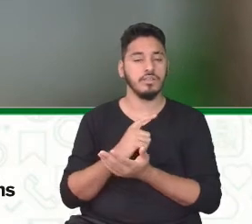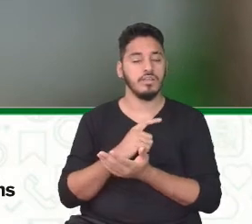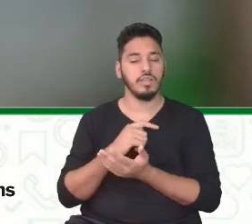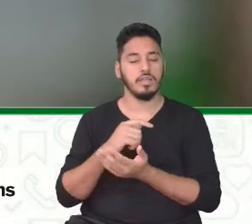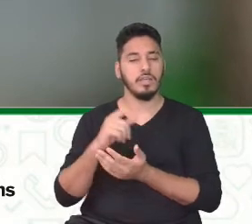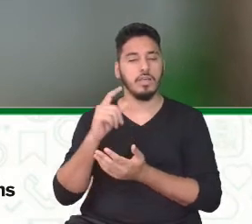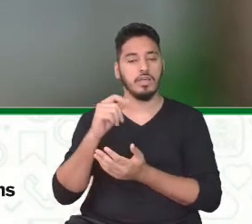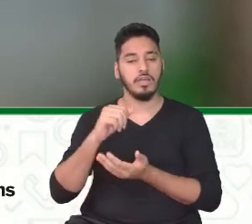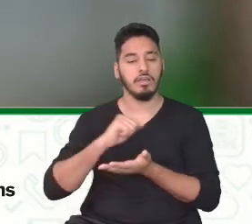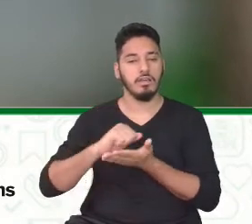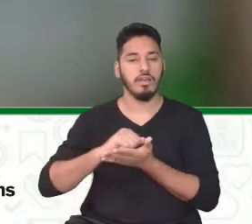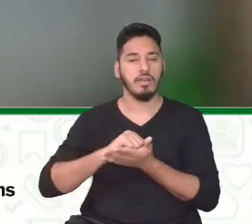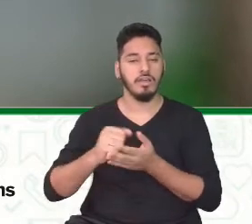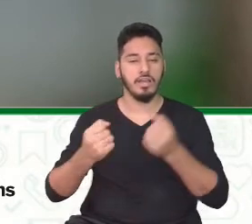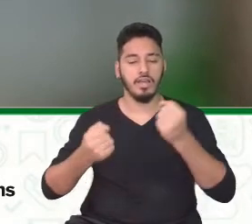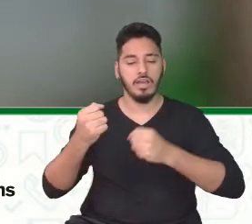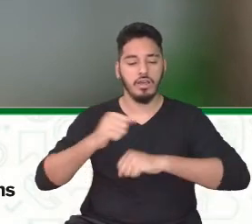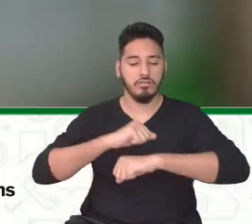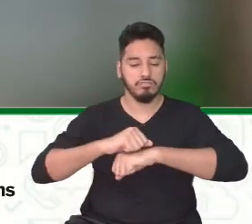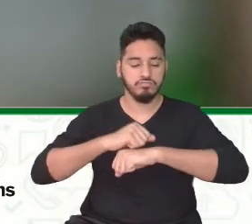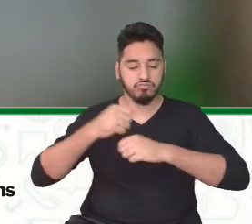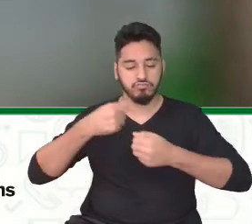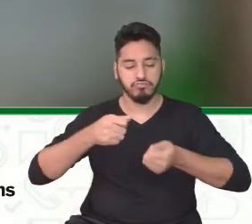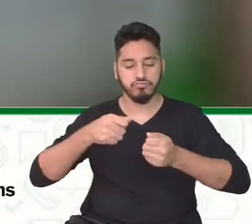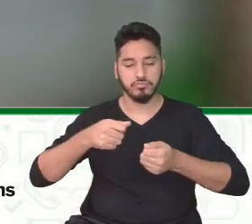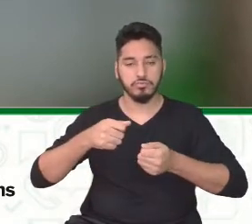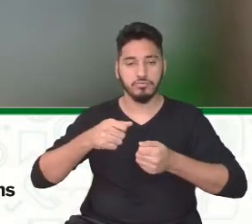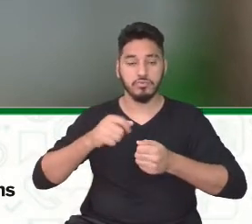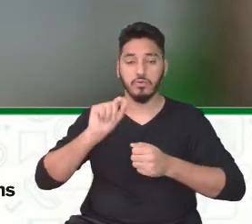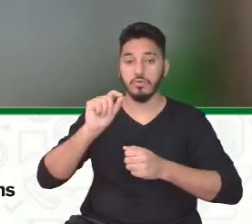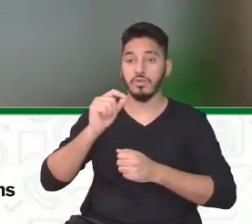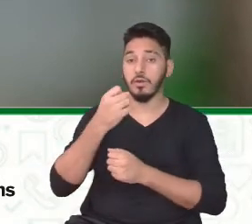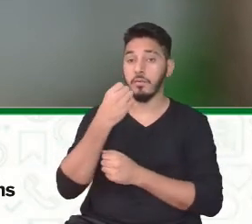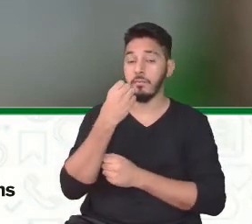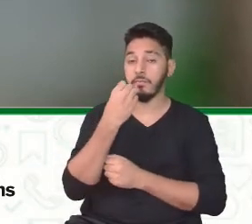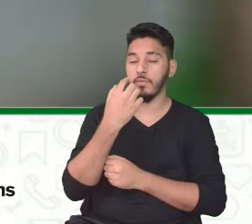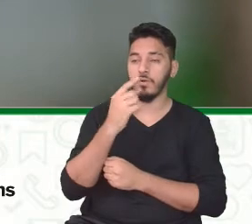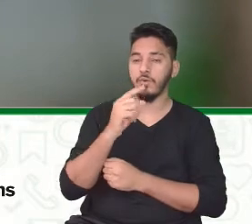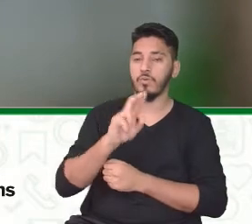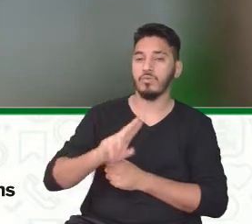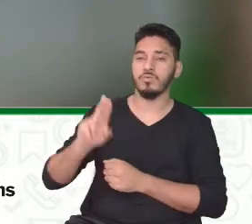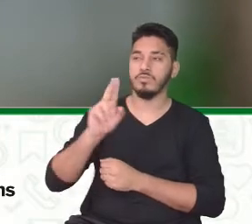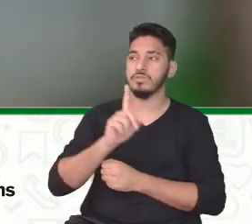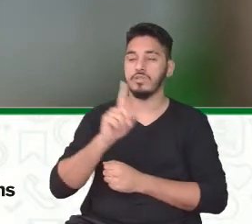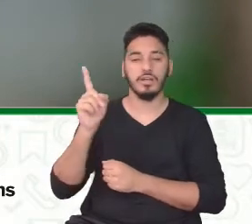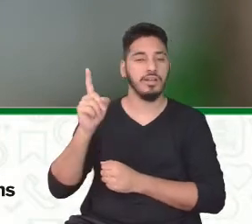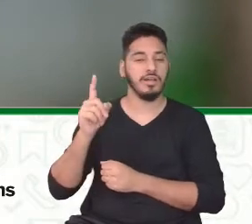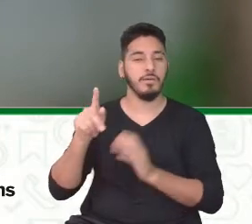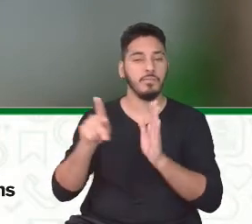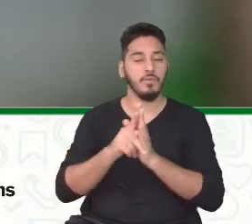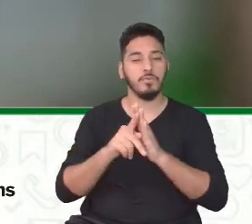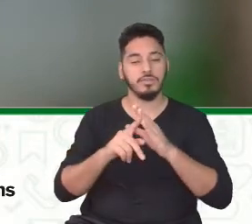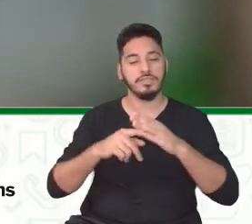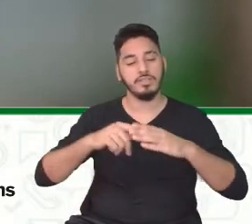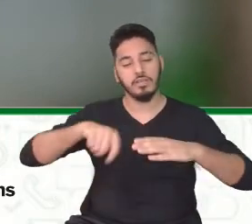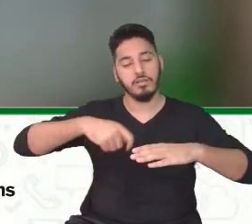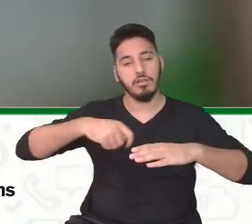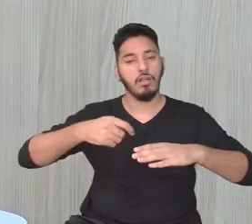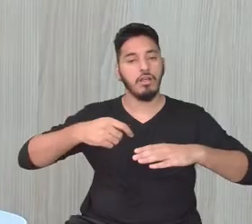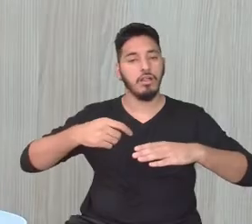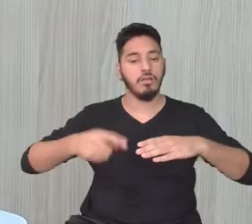carro o senhor gosta até daquele recado de reaproveitar a água da máquina de lavar para lavar o banheiro na calçada da